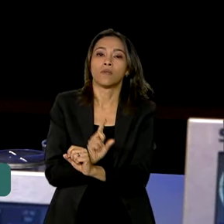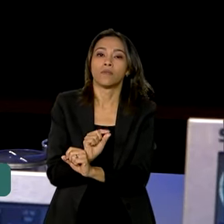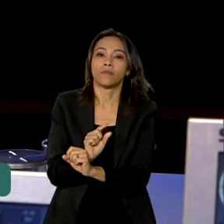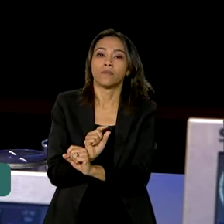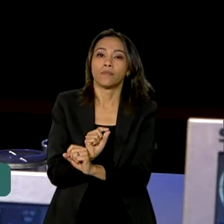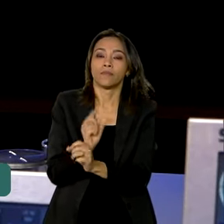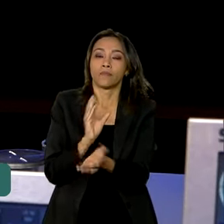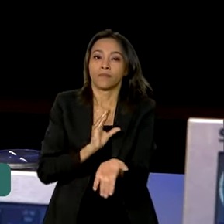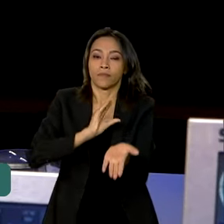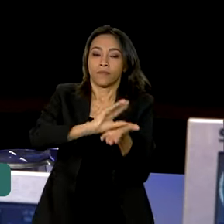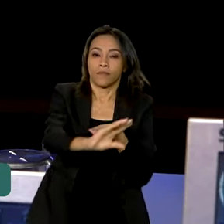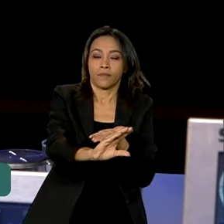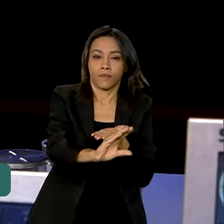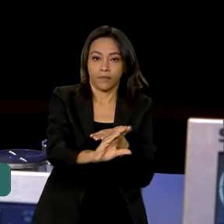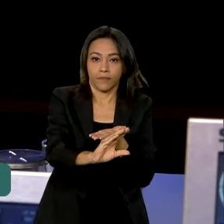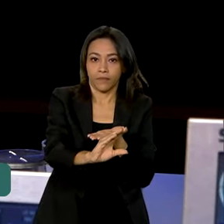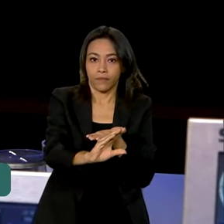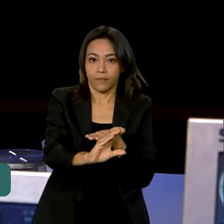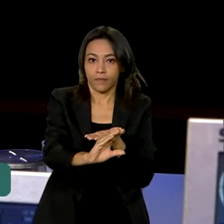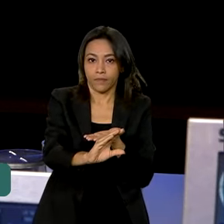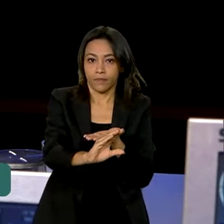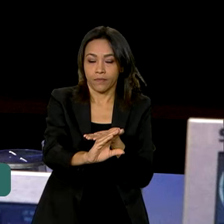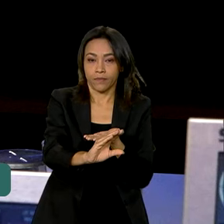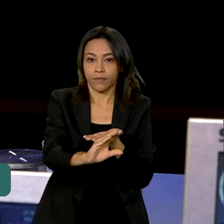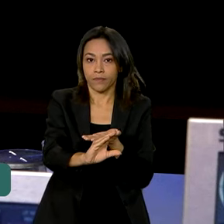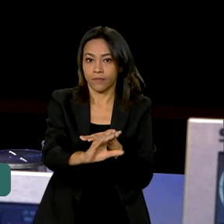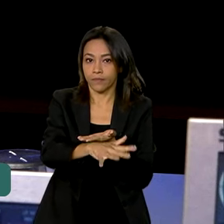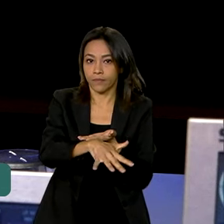disponibilizando os recursos